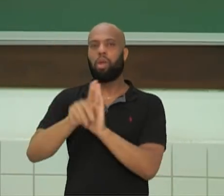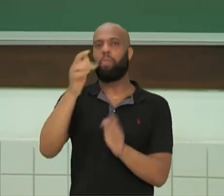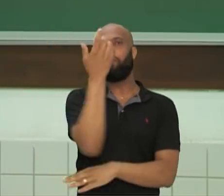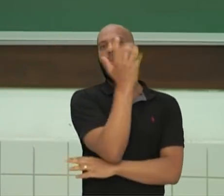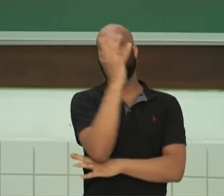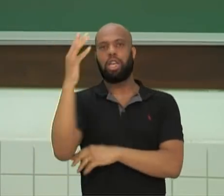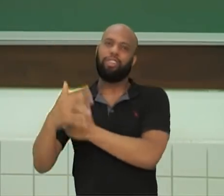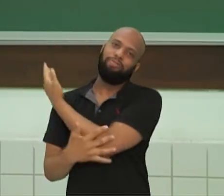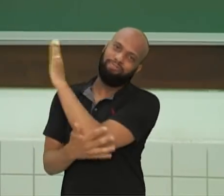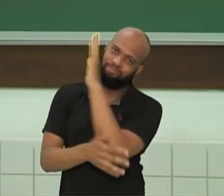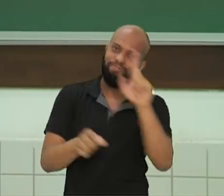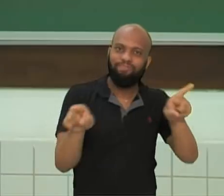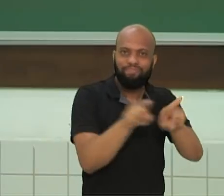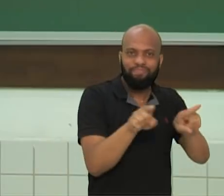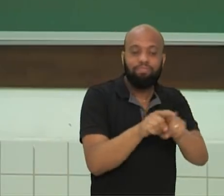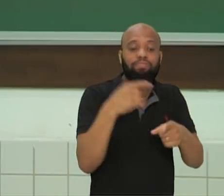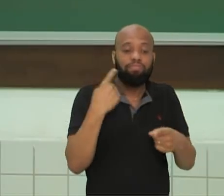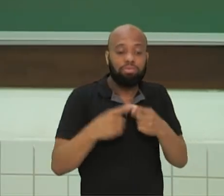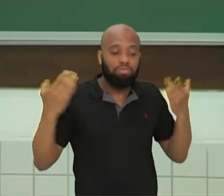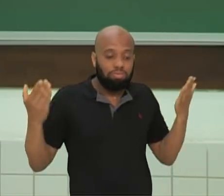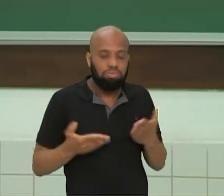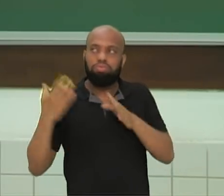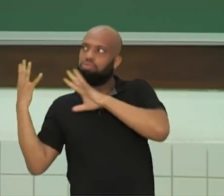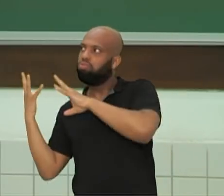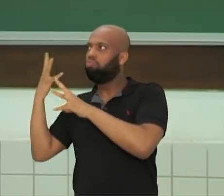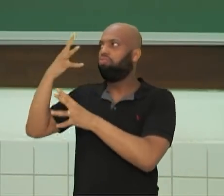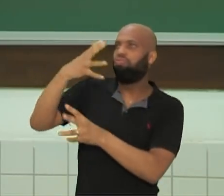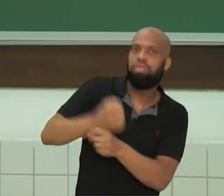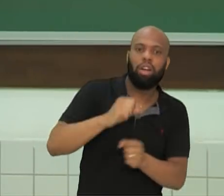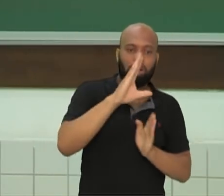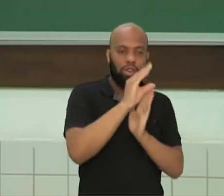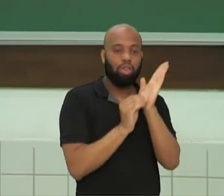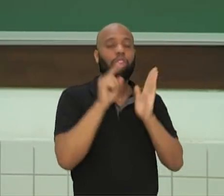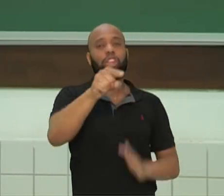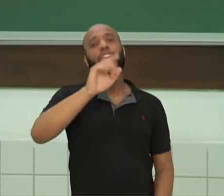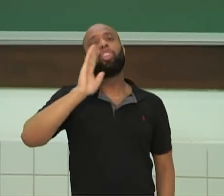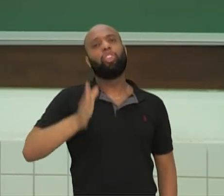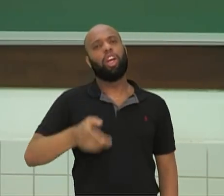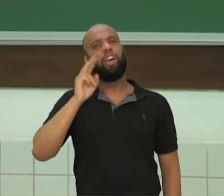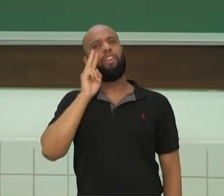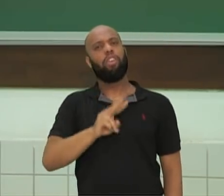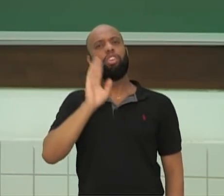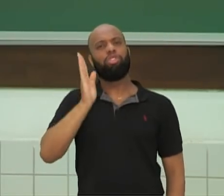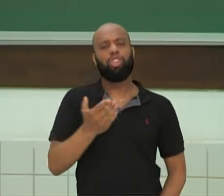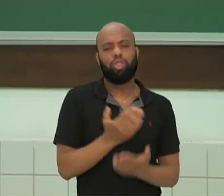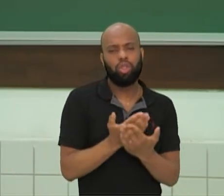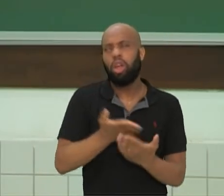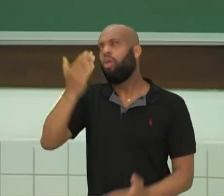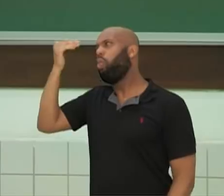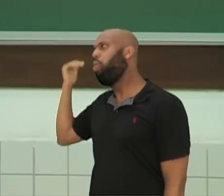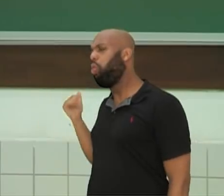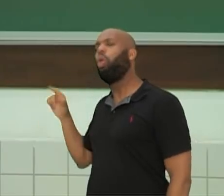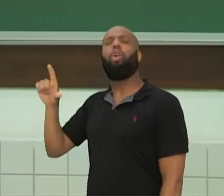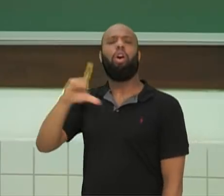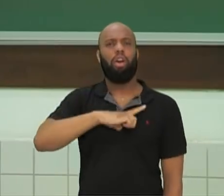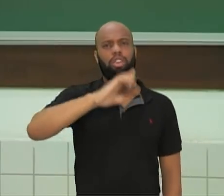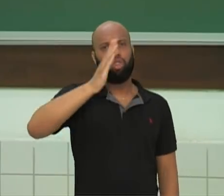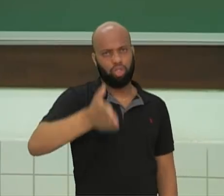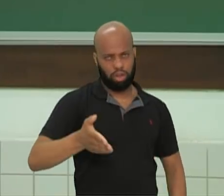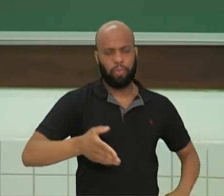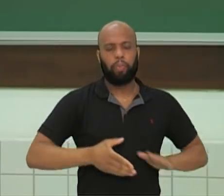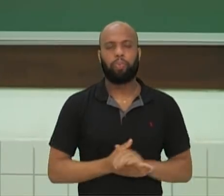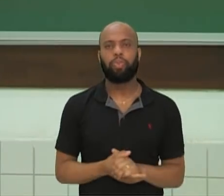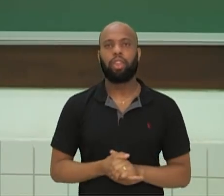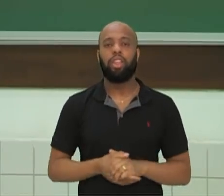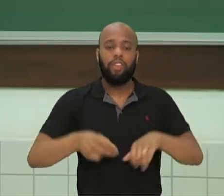natureza. Okay? Na verdade, estamos aqui revisando um conteúdo que vocês já viram nas aulas passadas, não é mesmo?